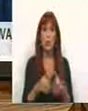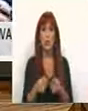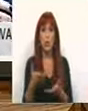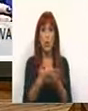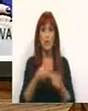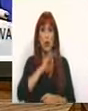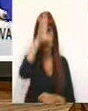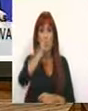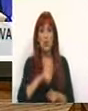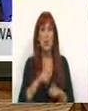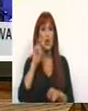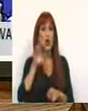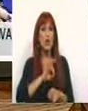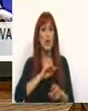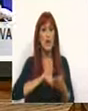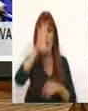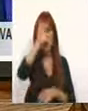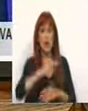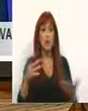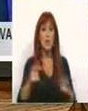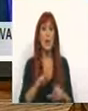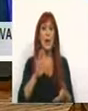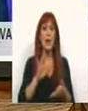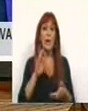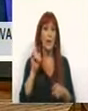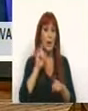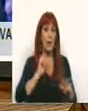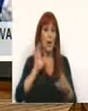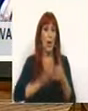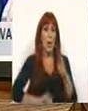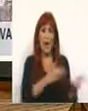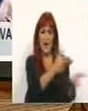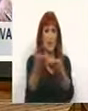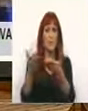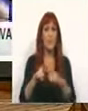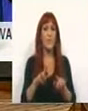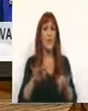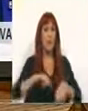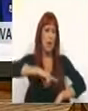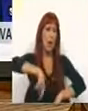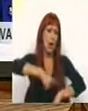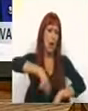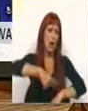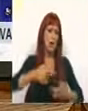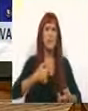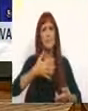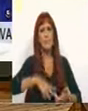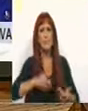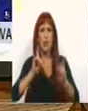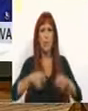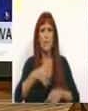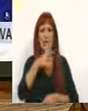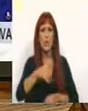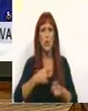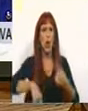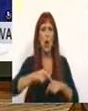Economia, Sr. Ministro, Sras. E Srs. Deputados, caras colegas, ao fim destas horas todas, gostaria de começar por